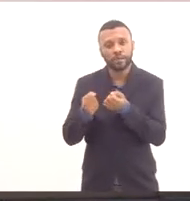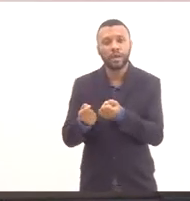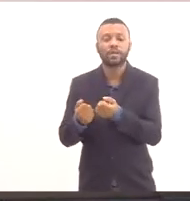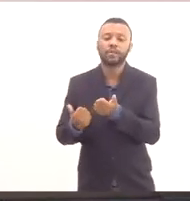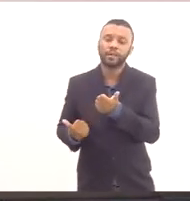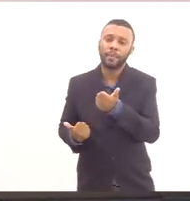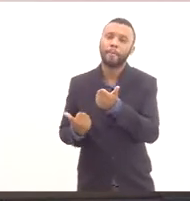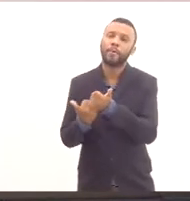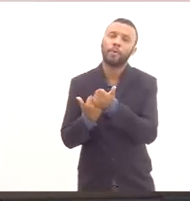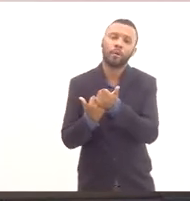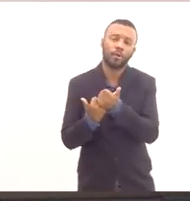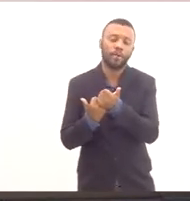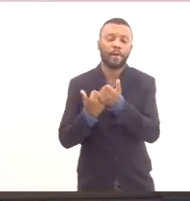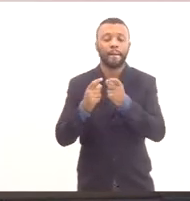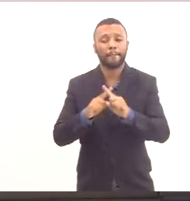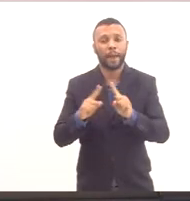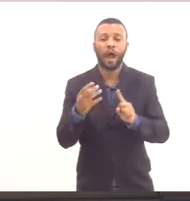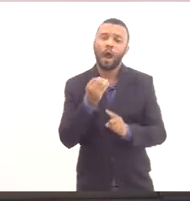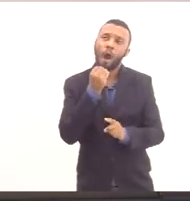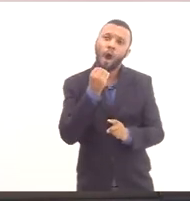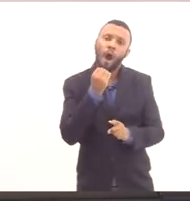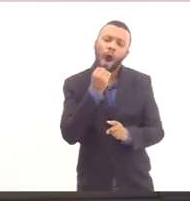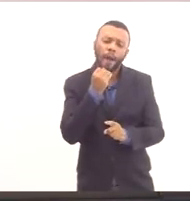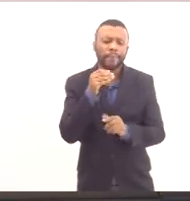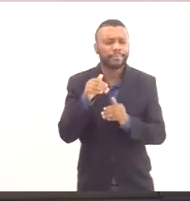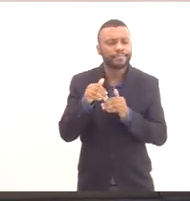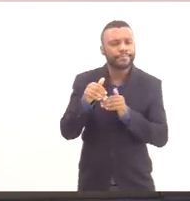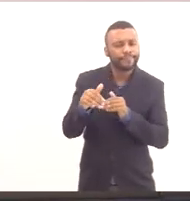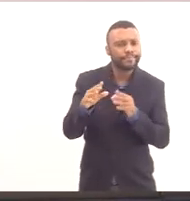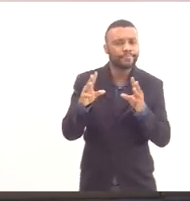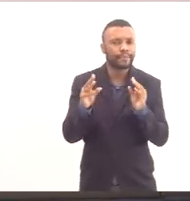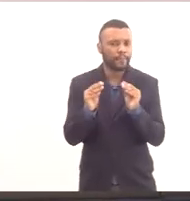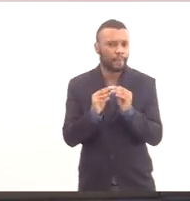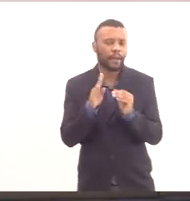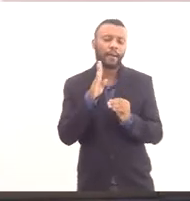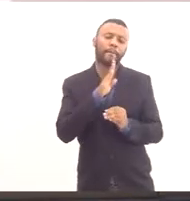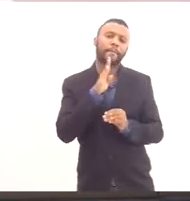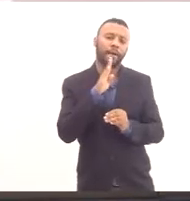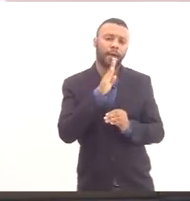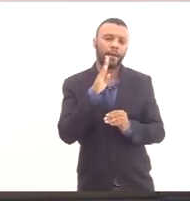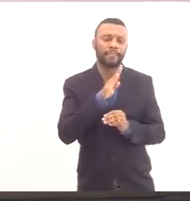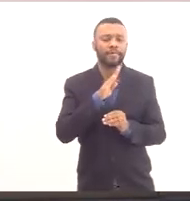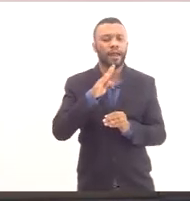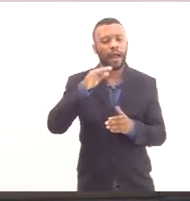no entanto obviamente numa breve Uma Breve análise